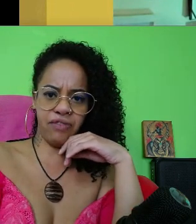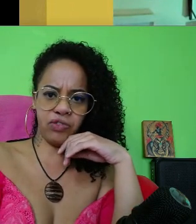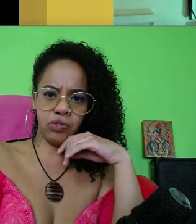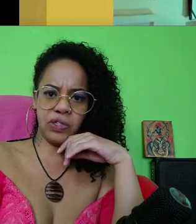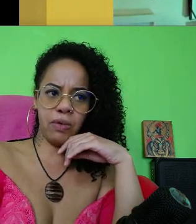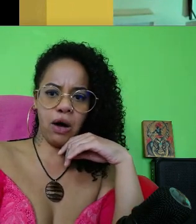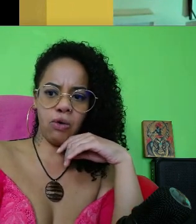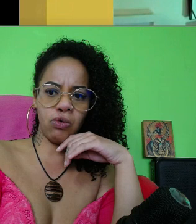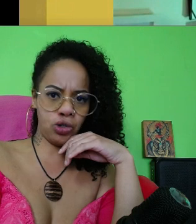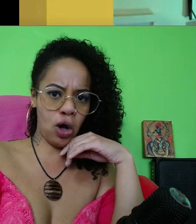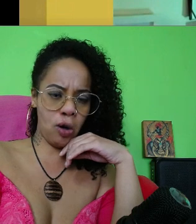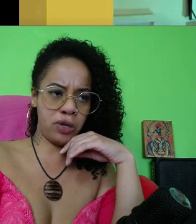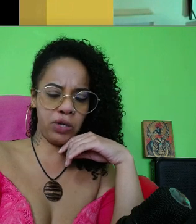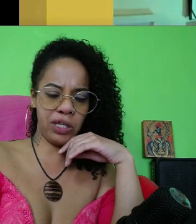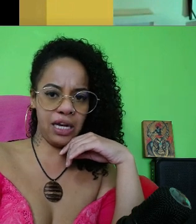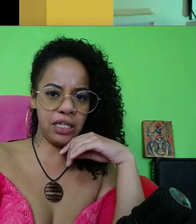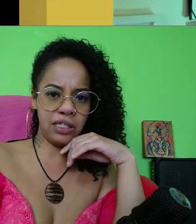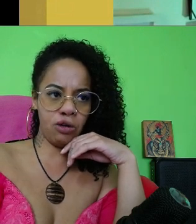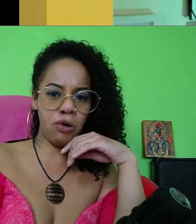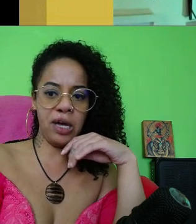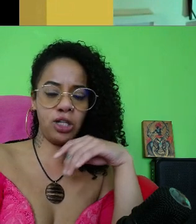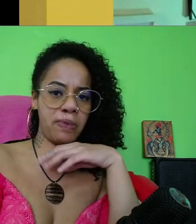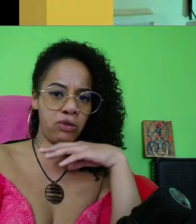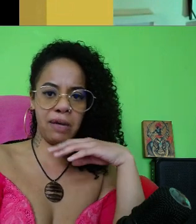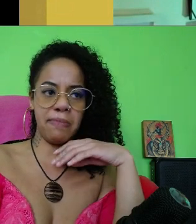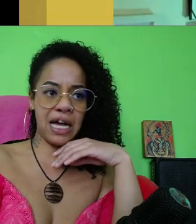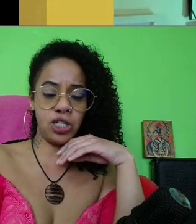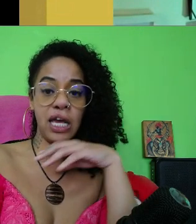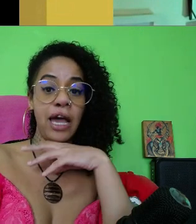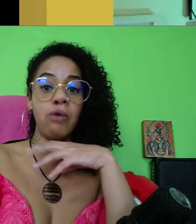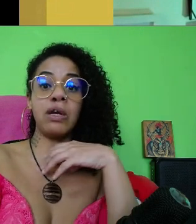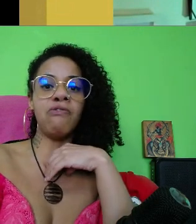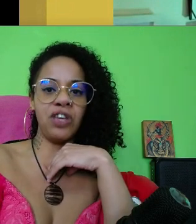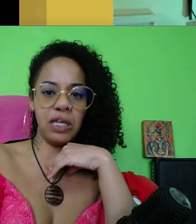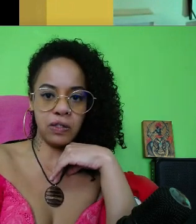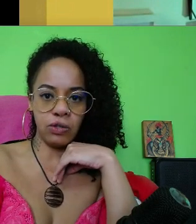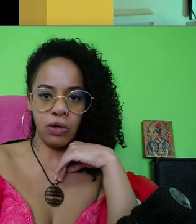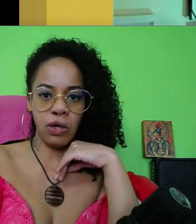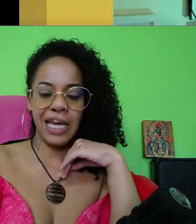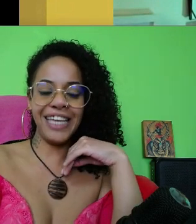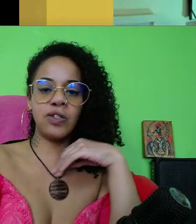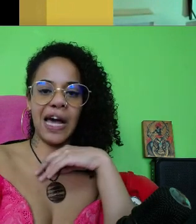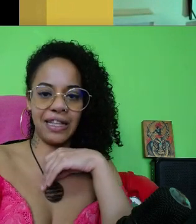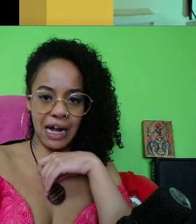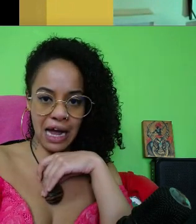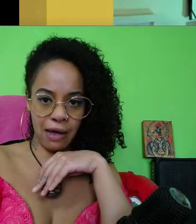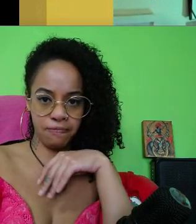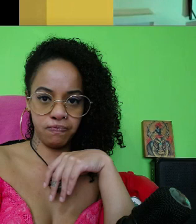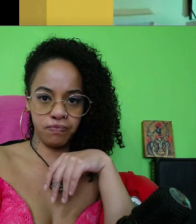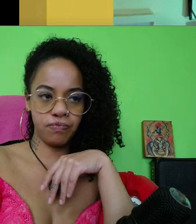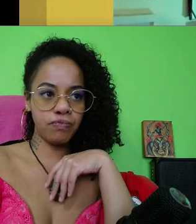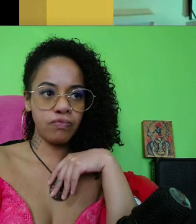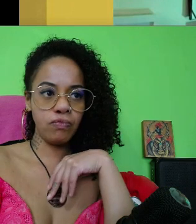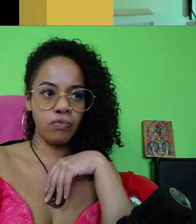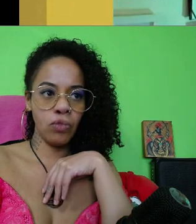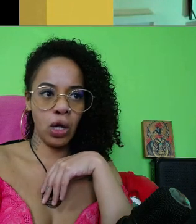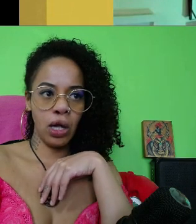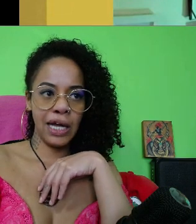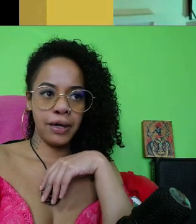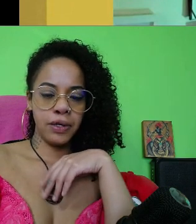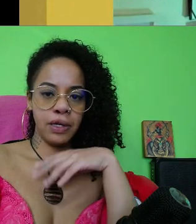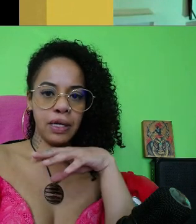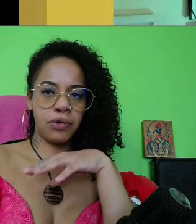aqui que a Revolução é algo tópico Idealista no momento para um debate Eu não vi isso isso é atacar